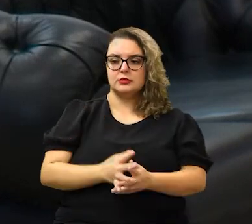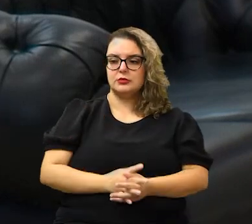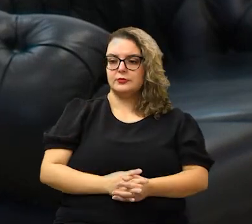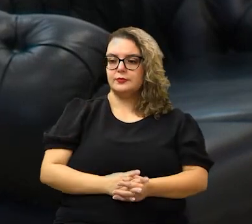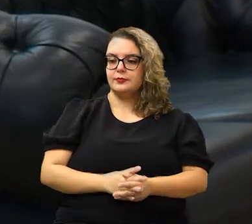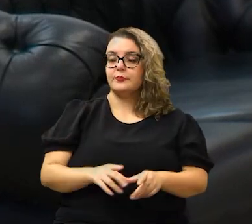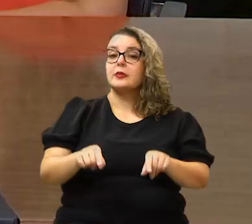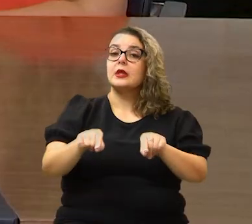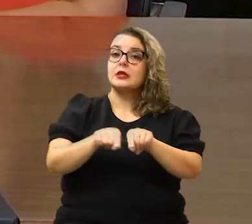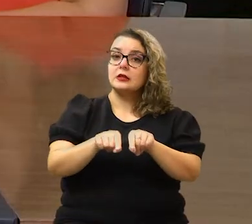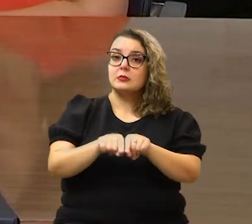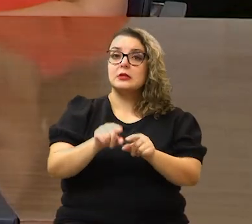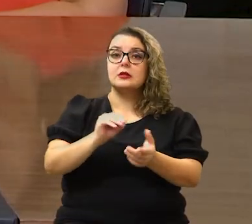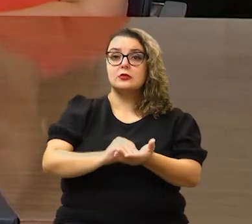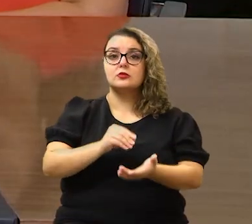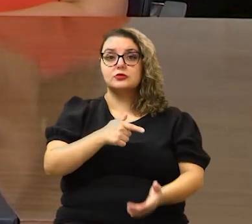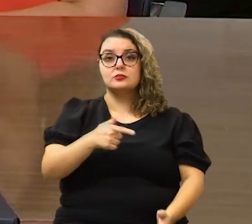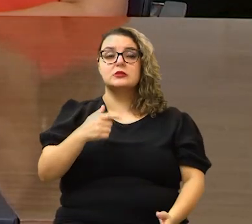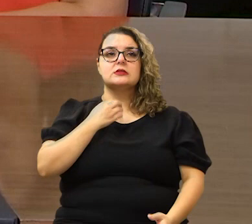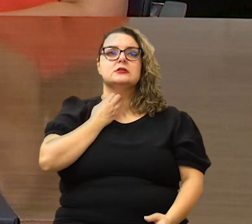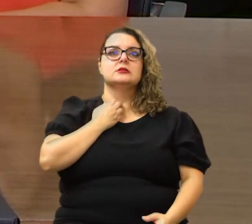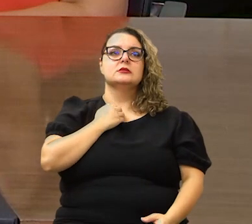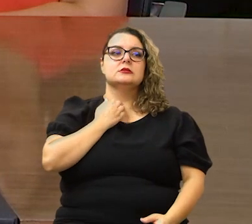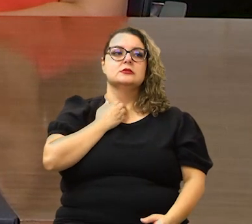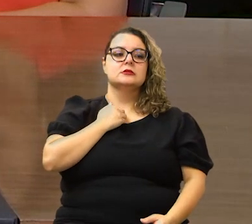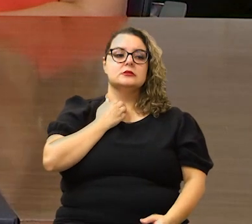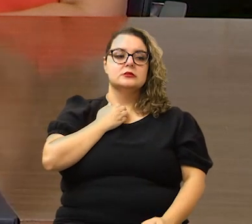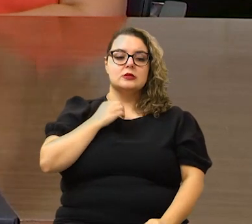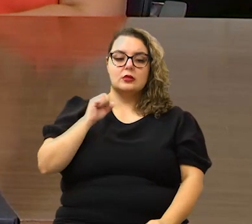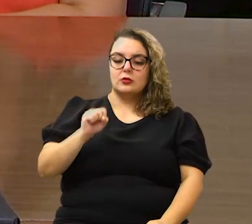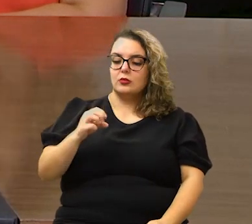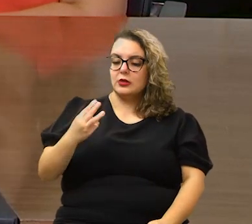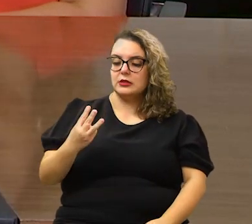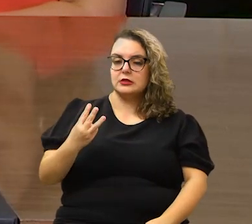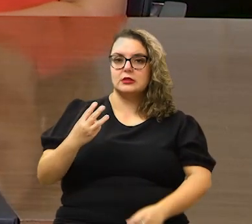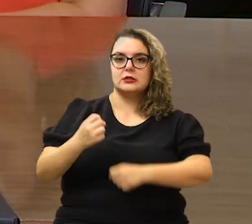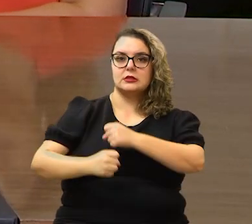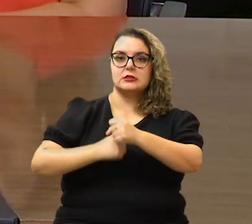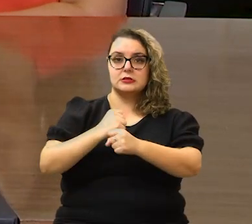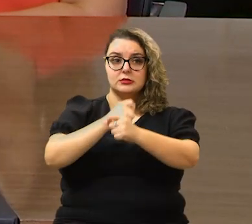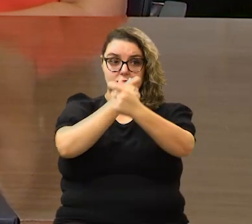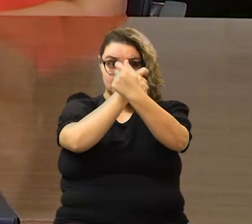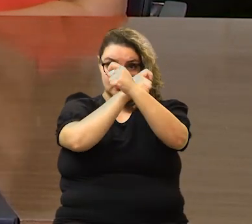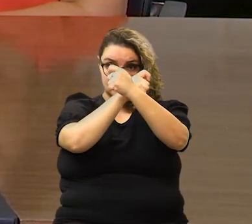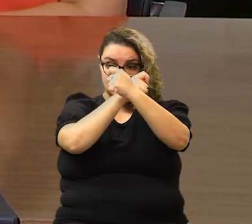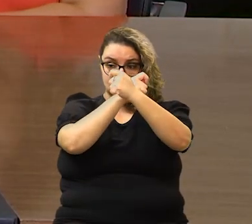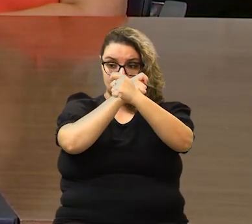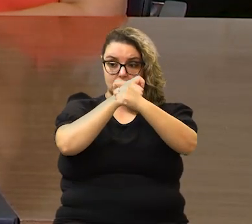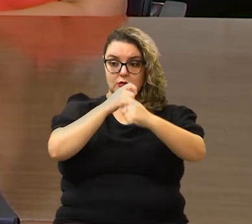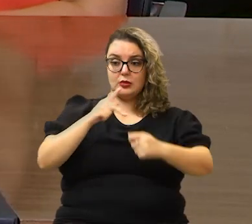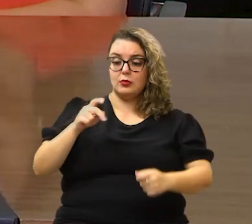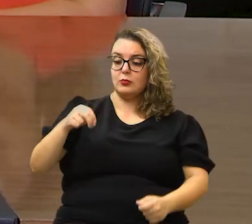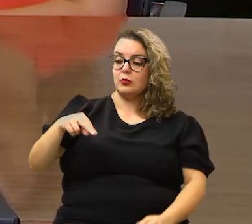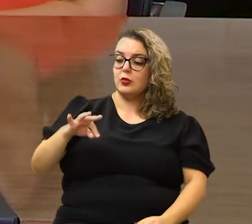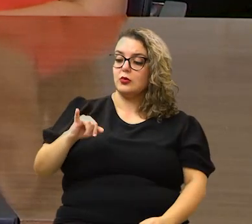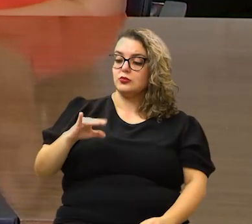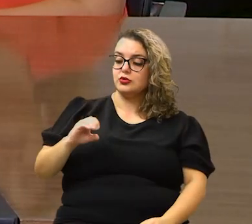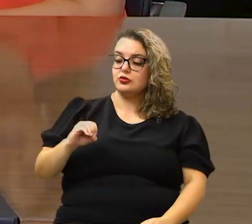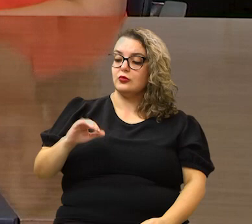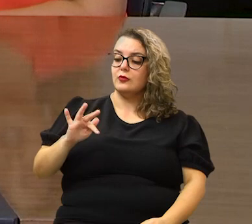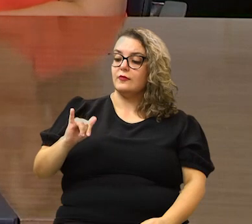muito importante. Também tivemos na última semana aqui 83 anos da PUC Campinas, a